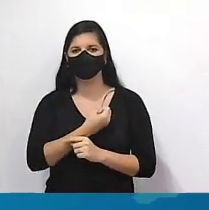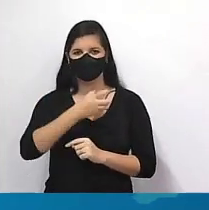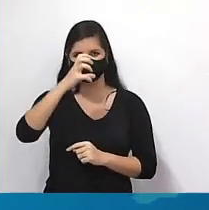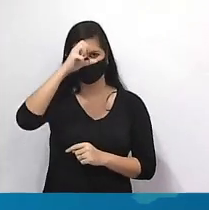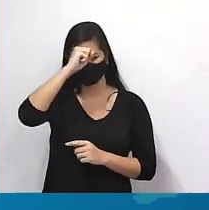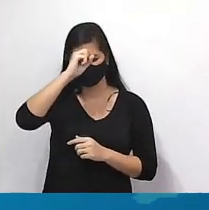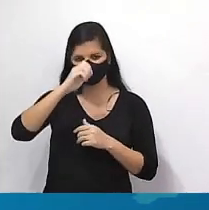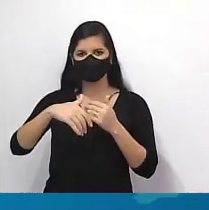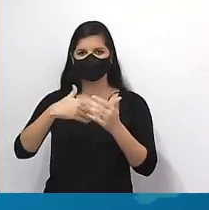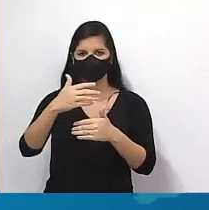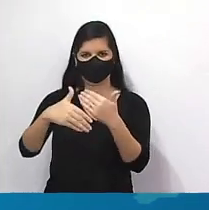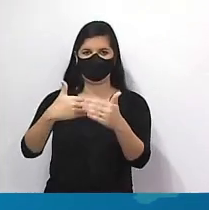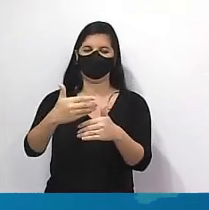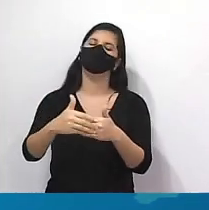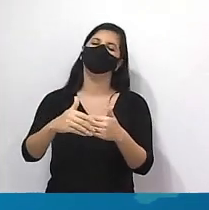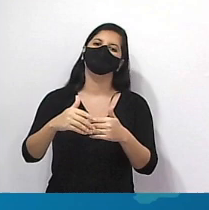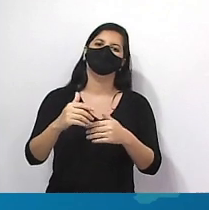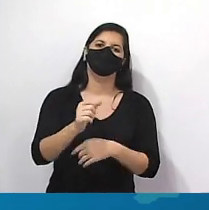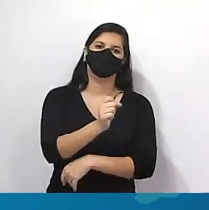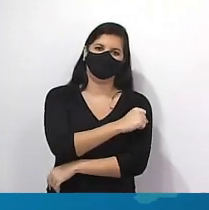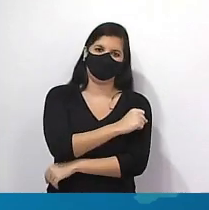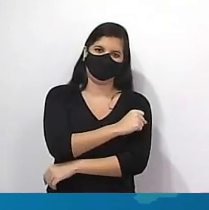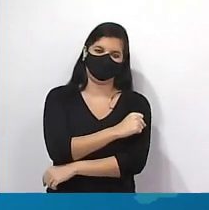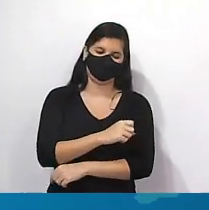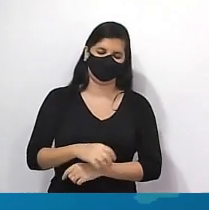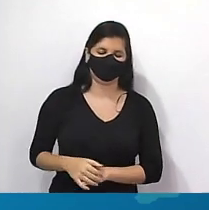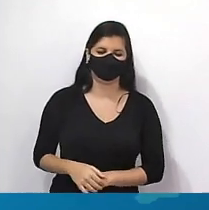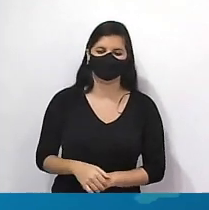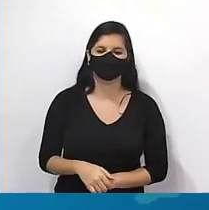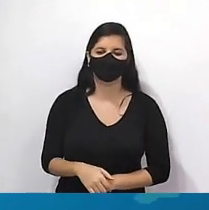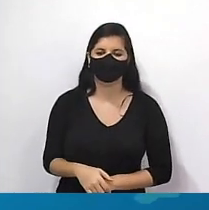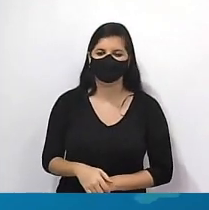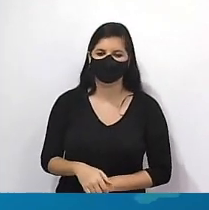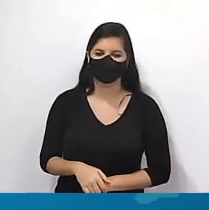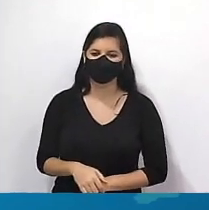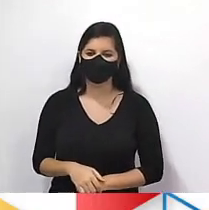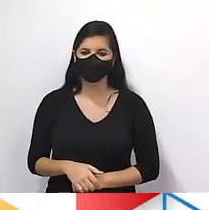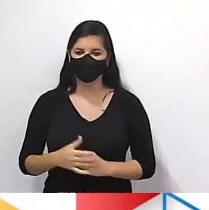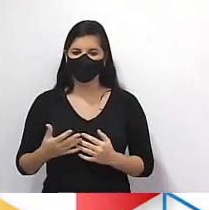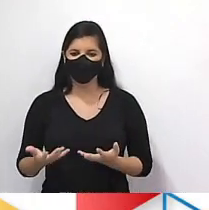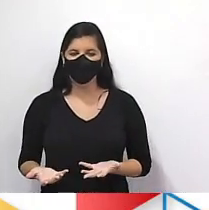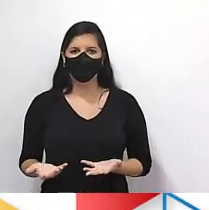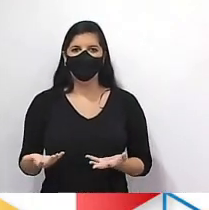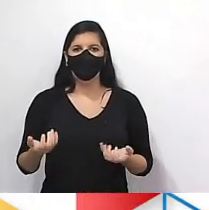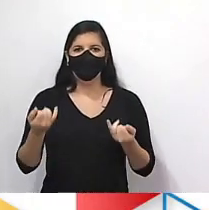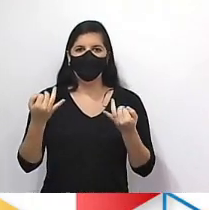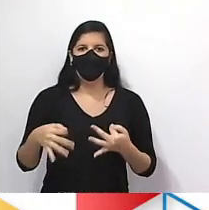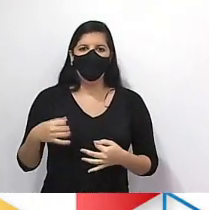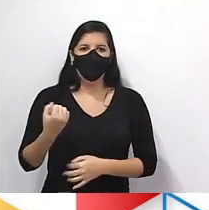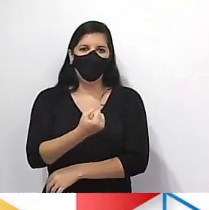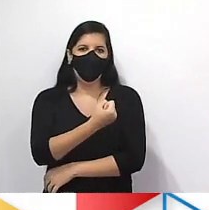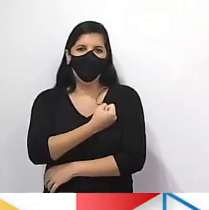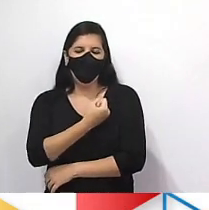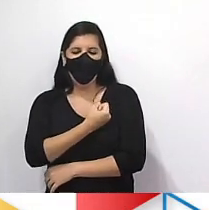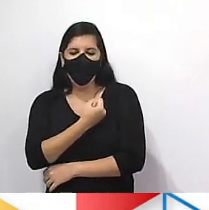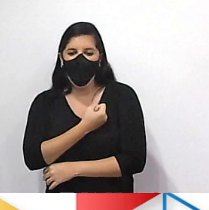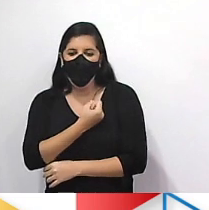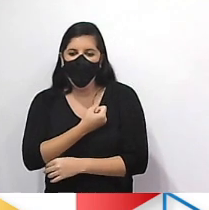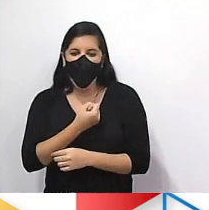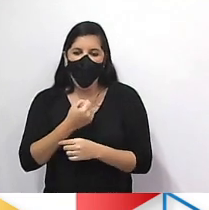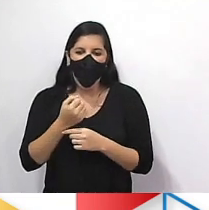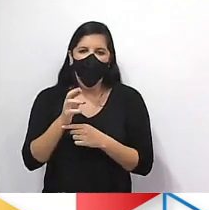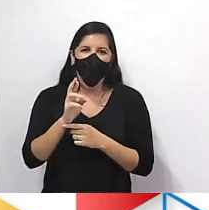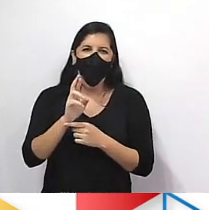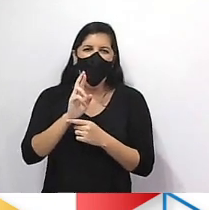aprender muito fortemente lá no 8º ano, tá bom? Então vem comigo, ó. Vamos falar de números racionais na forma de